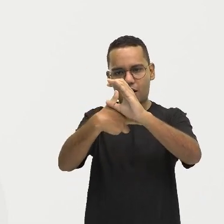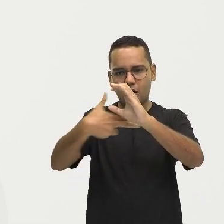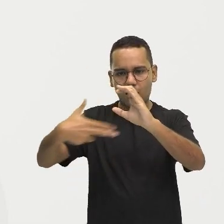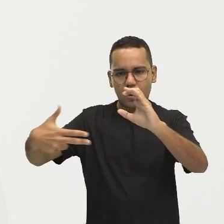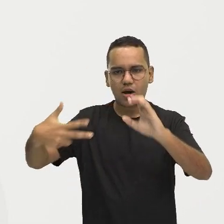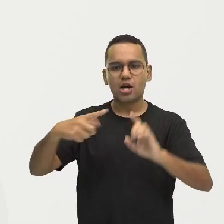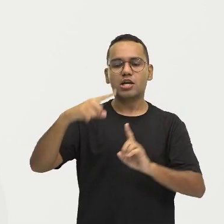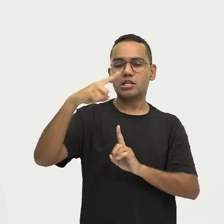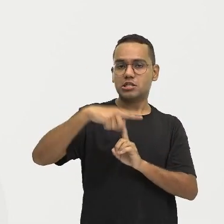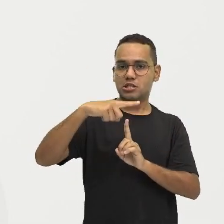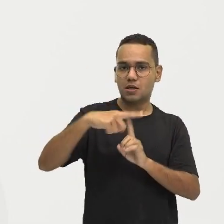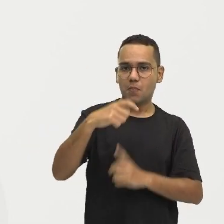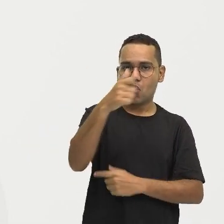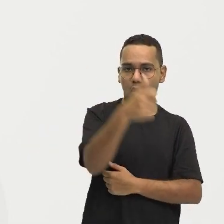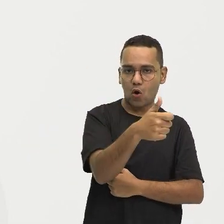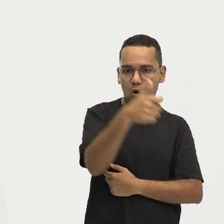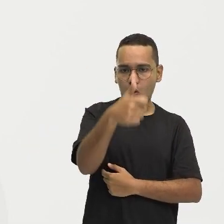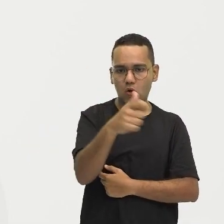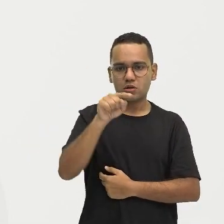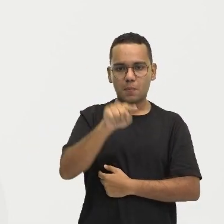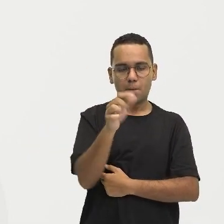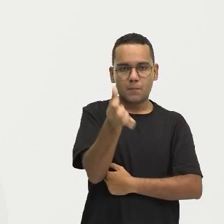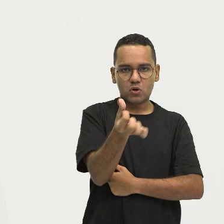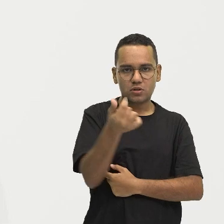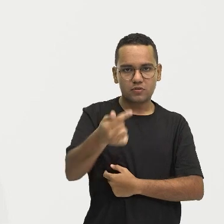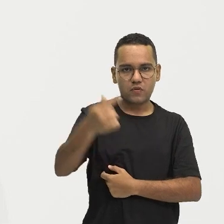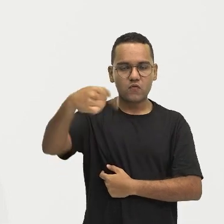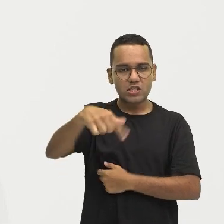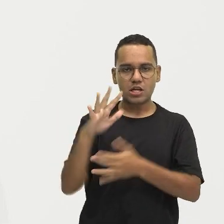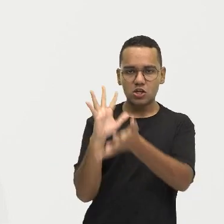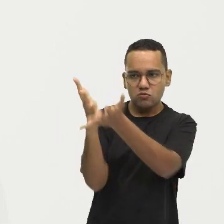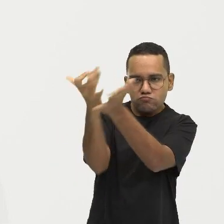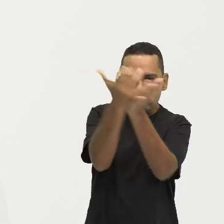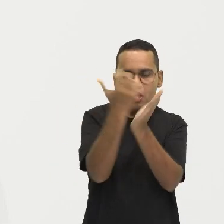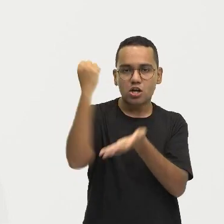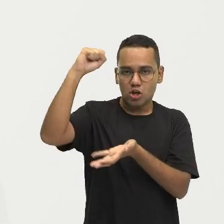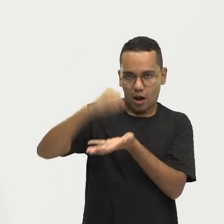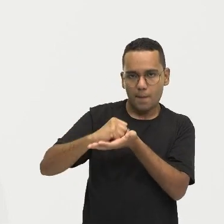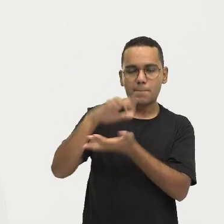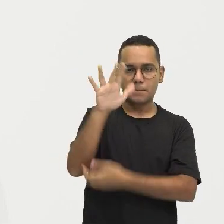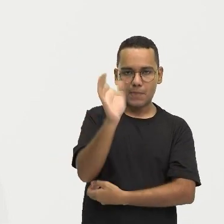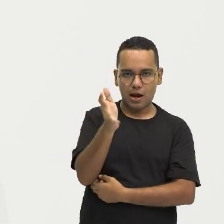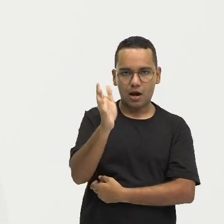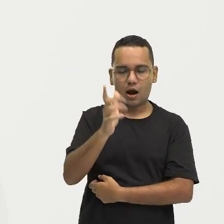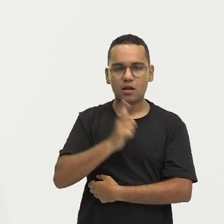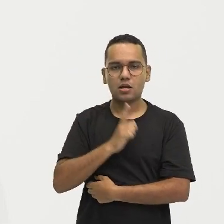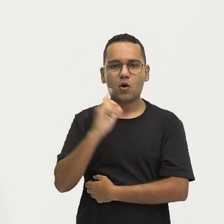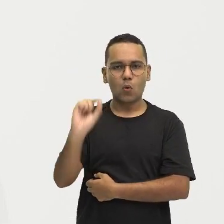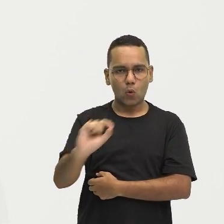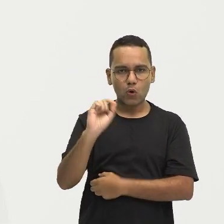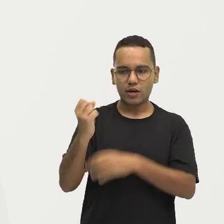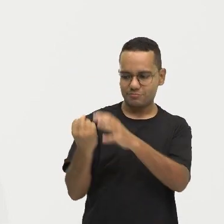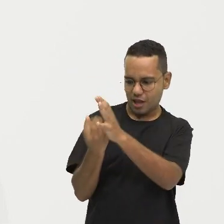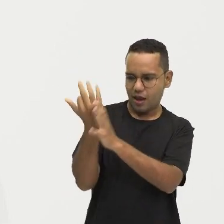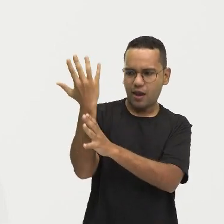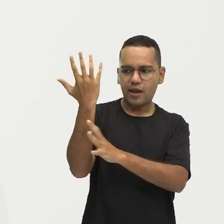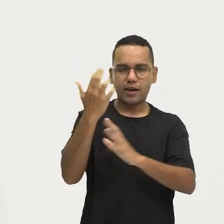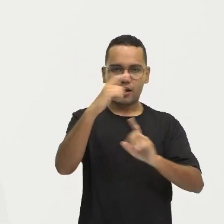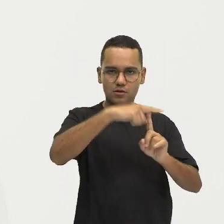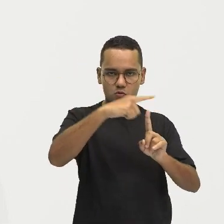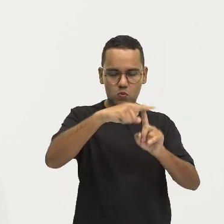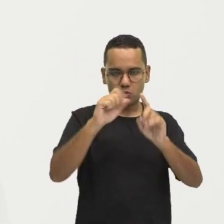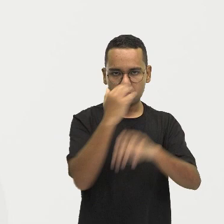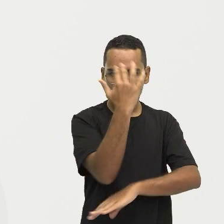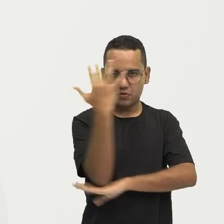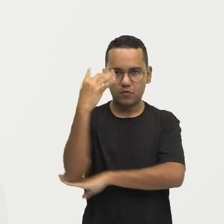11.627 espécies de plantas nativas já catalogadas. Então, todas essas espécies, elas são nativas, quer dizer o quê?